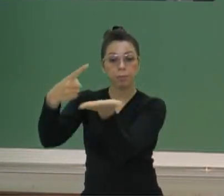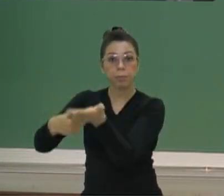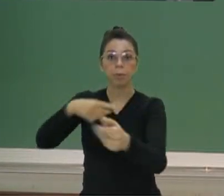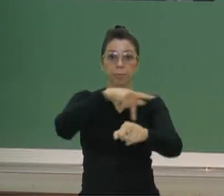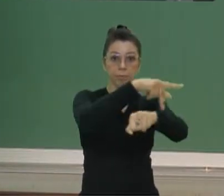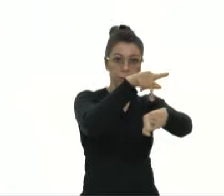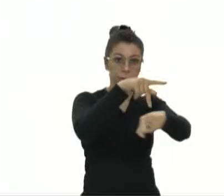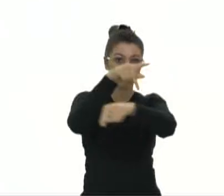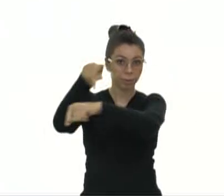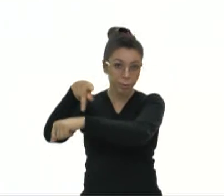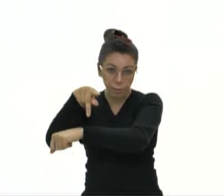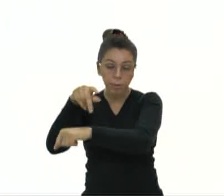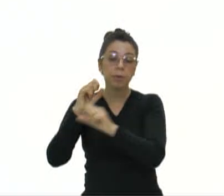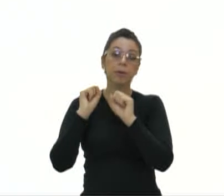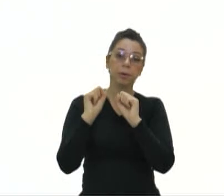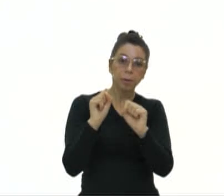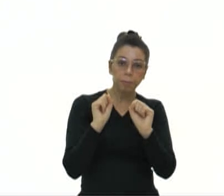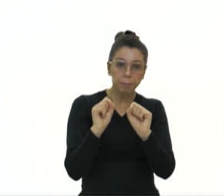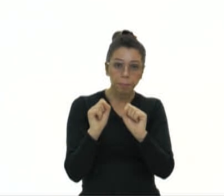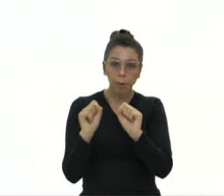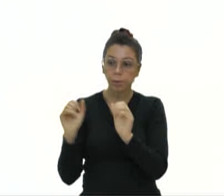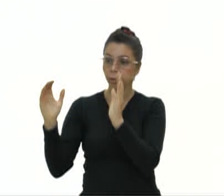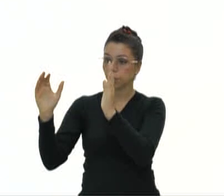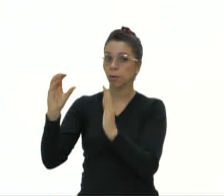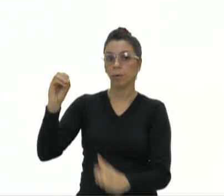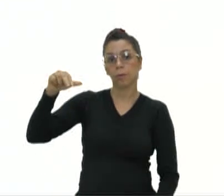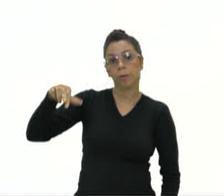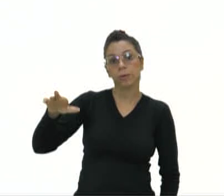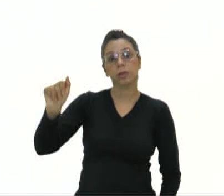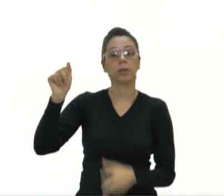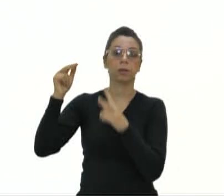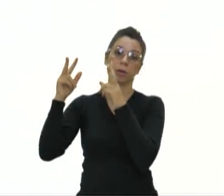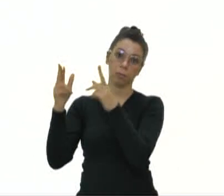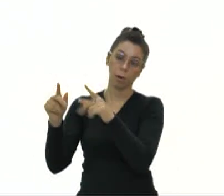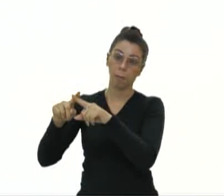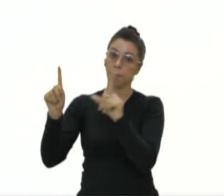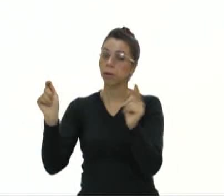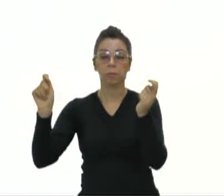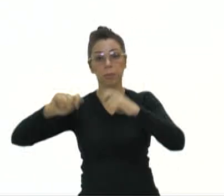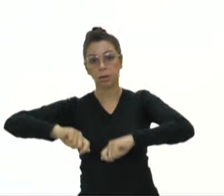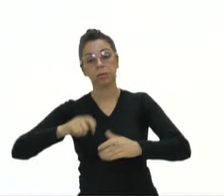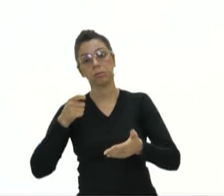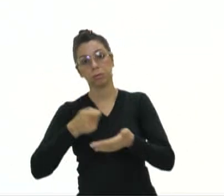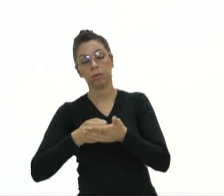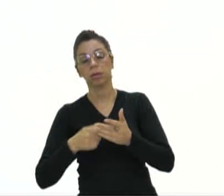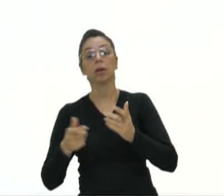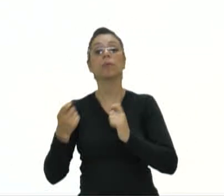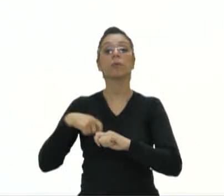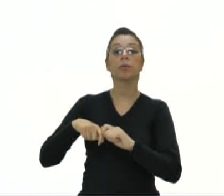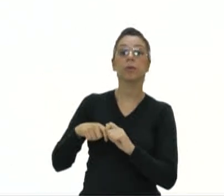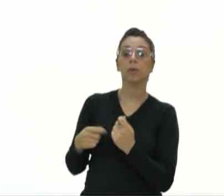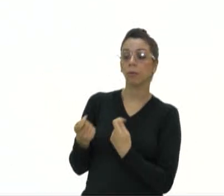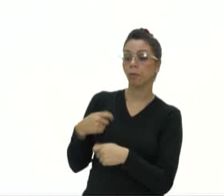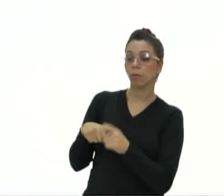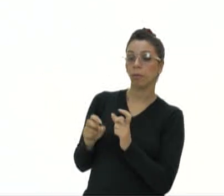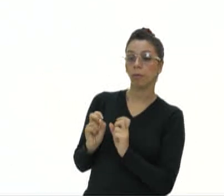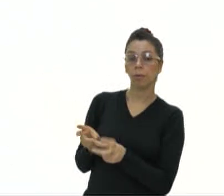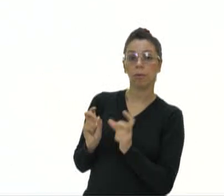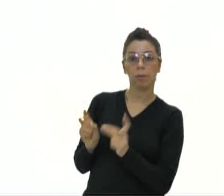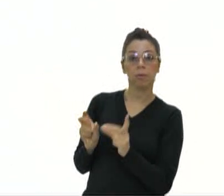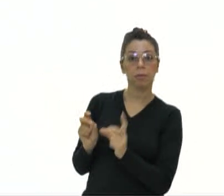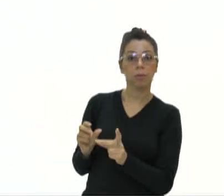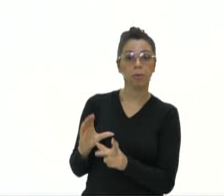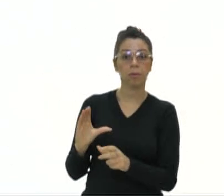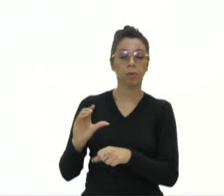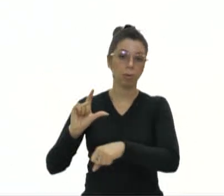países que podem ser do mesmo continente ou não, que se favorece ao tipo de comércio. Então, dependendo do tipo de